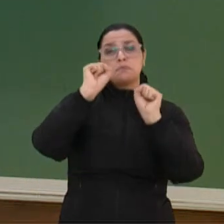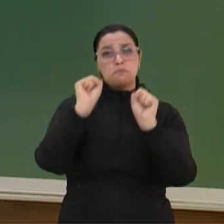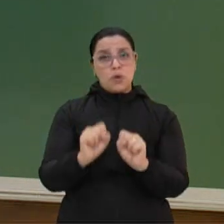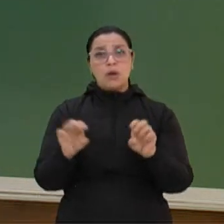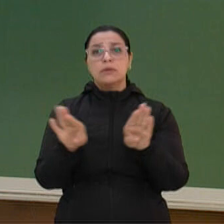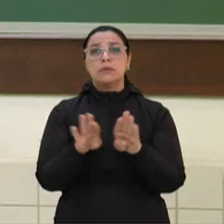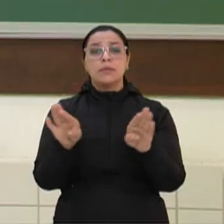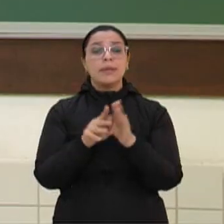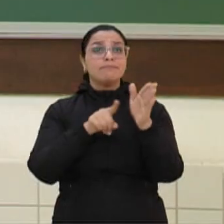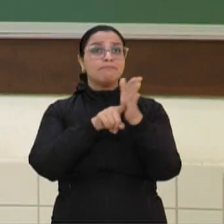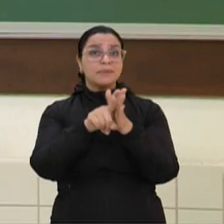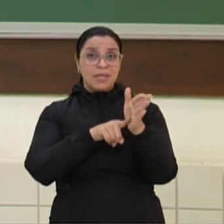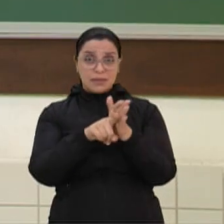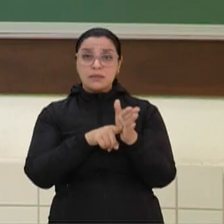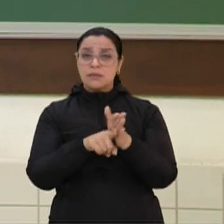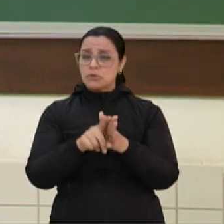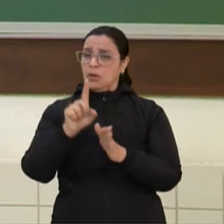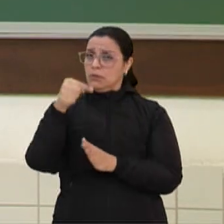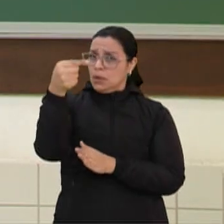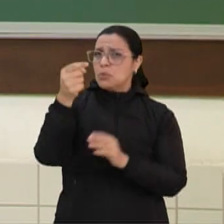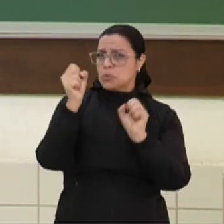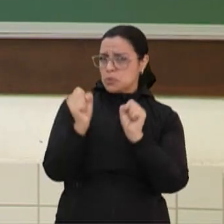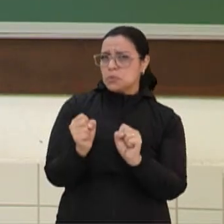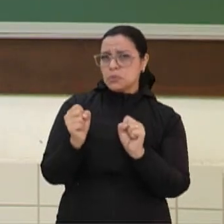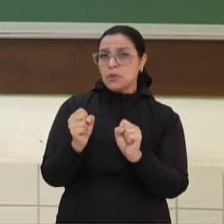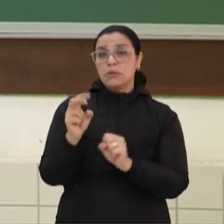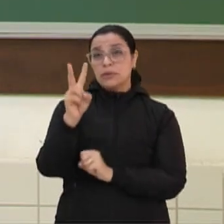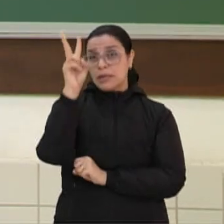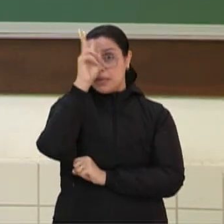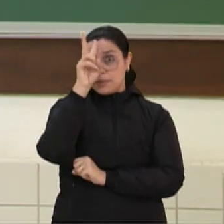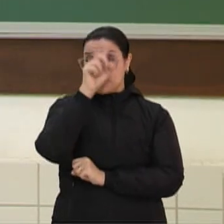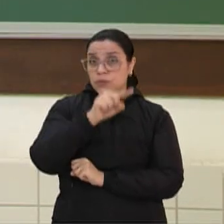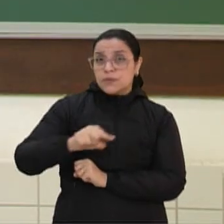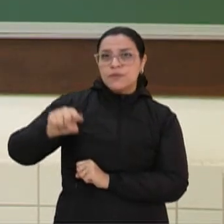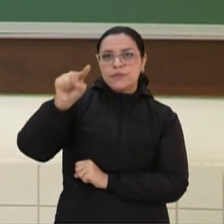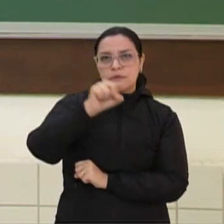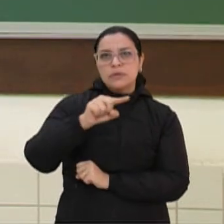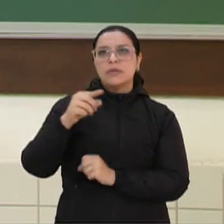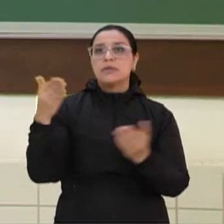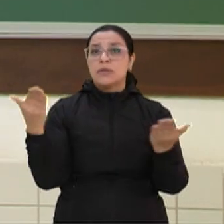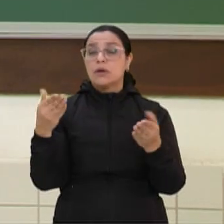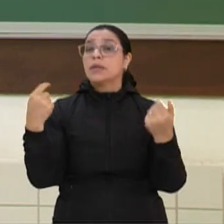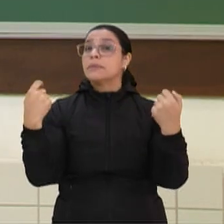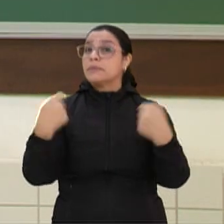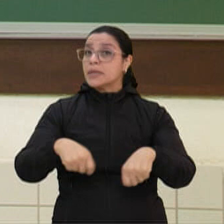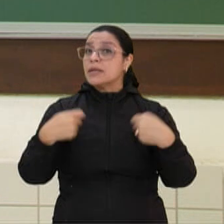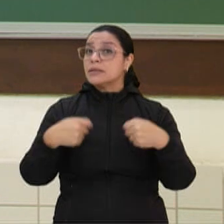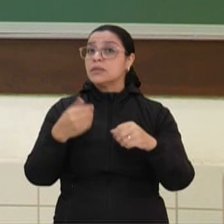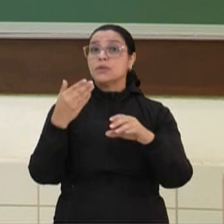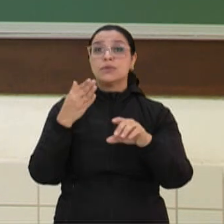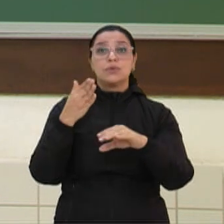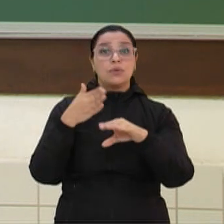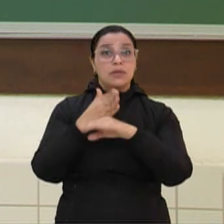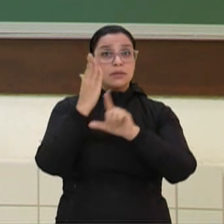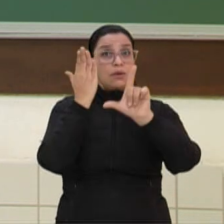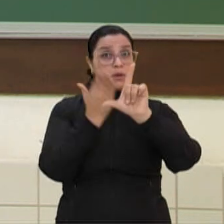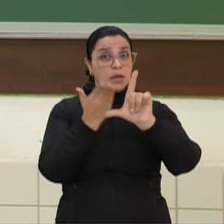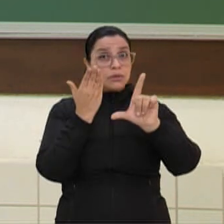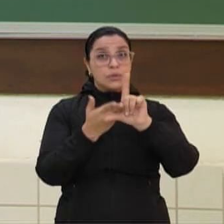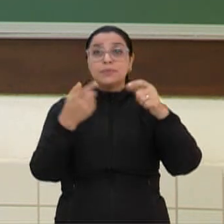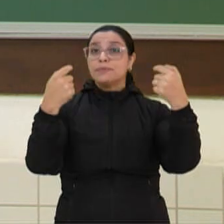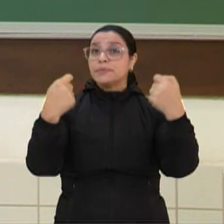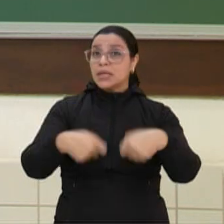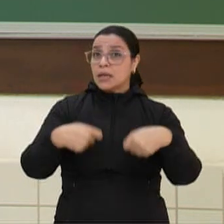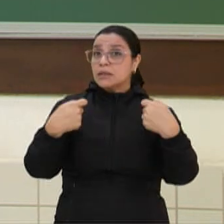podem consultar depois. Lembrando que vocês devem acessar o Classroom